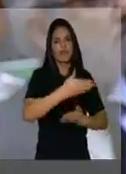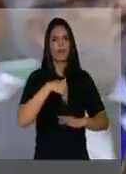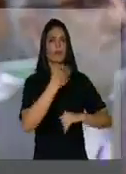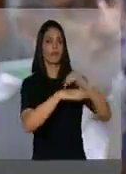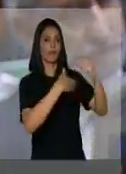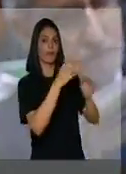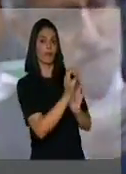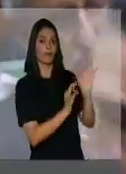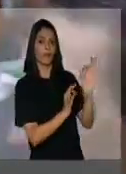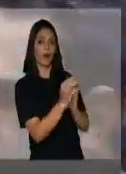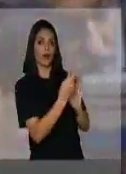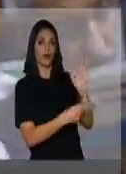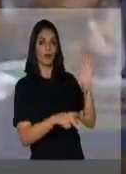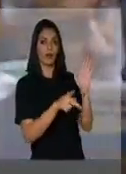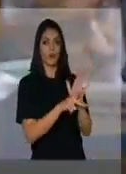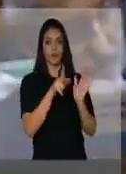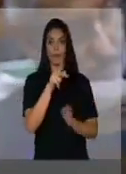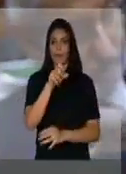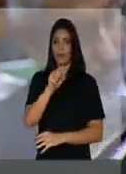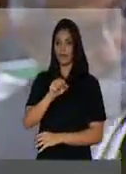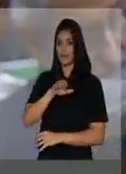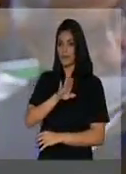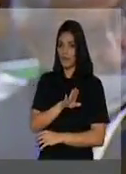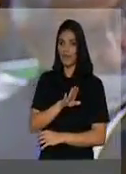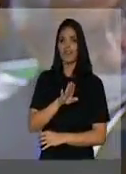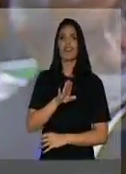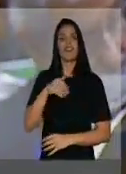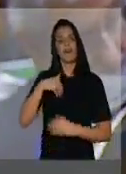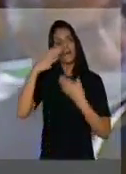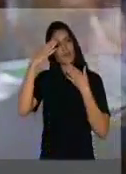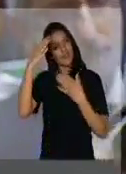com o programa do Partido Socialista Brasileiro. Era isso. Muito obrigado, senhor presidente.